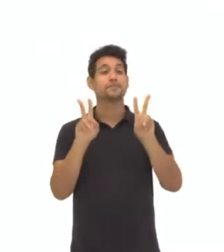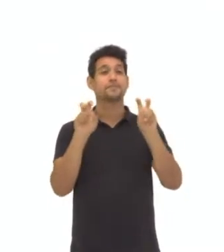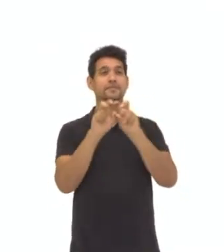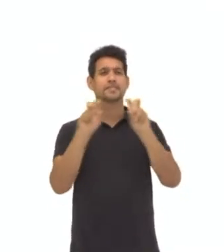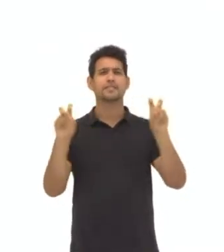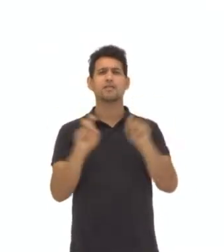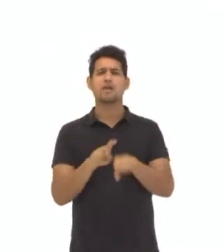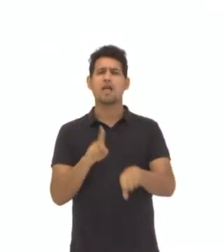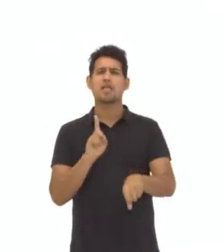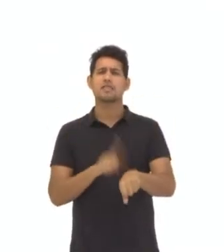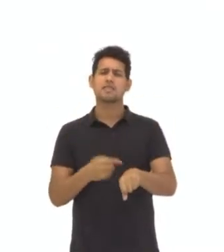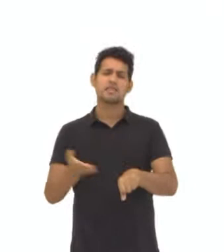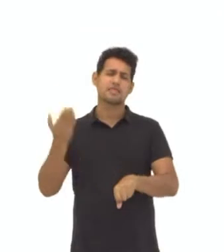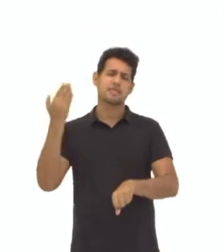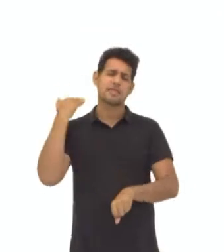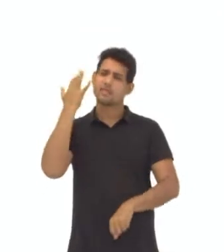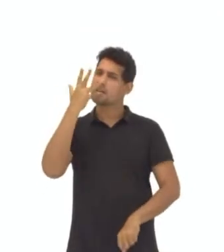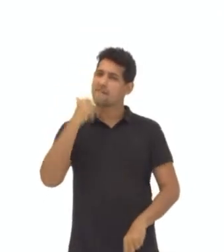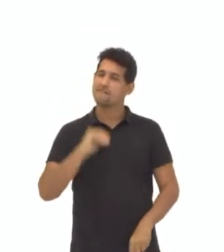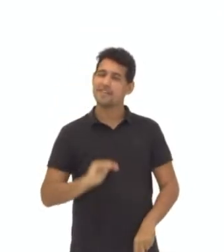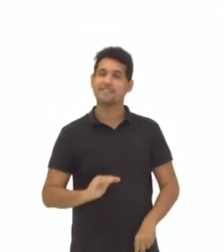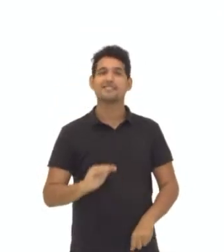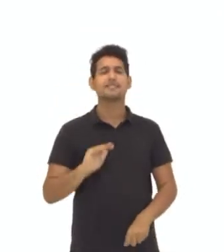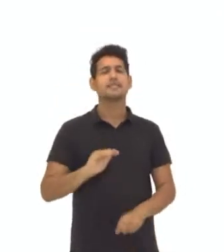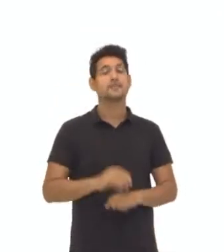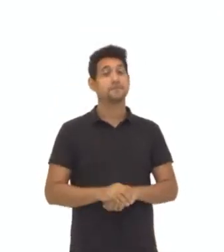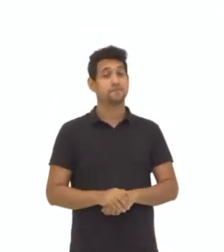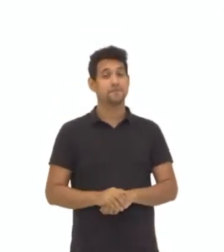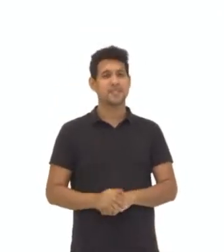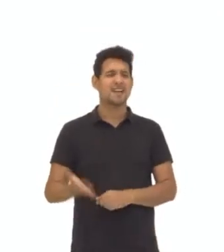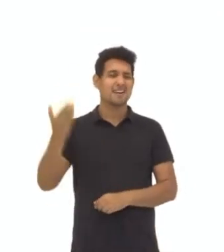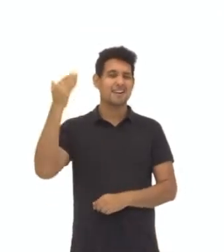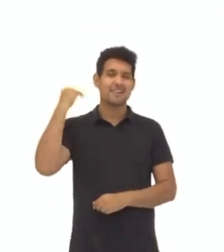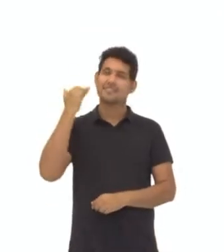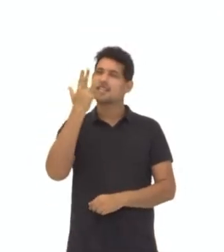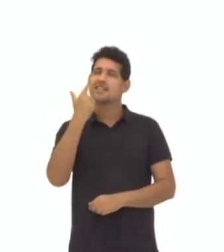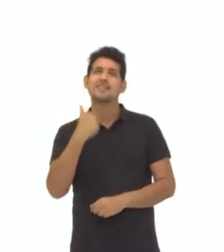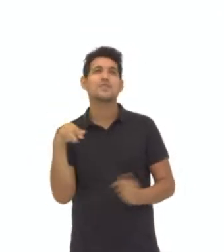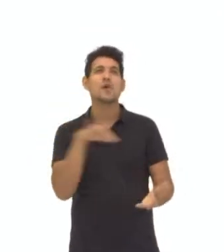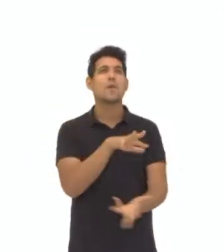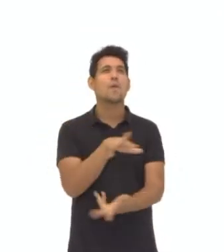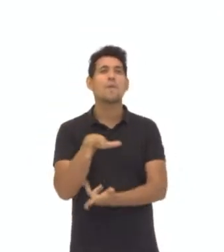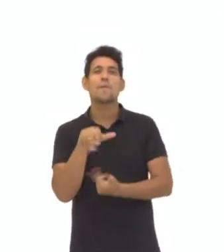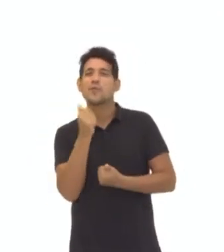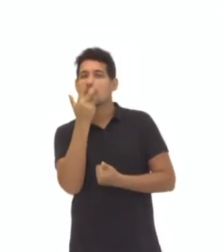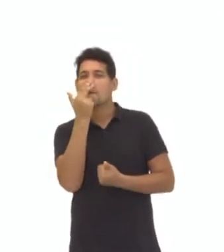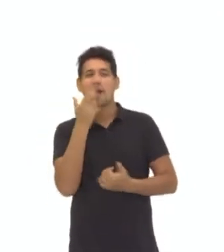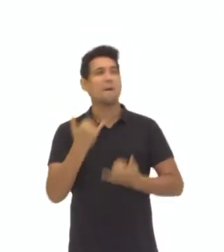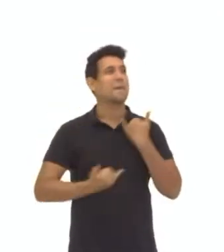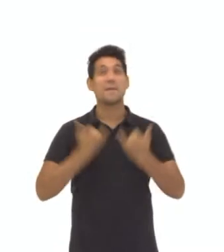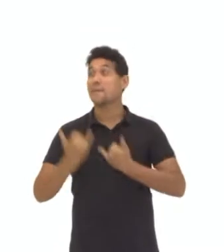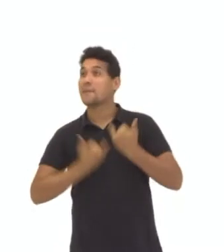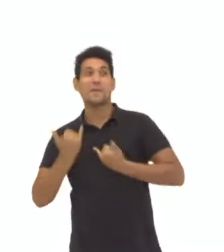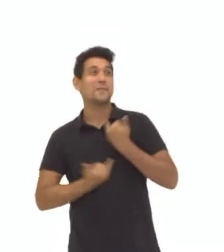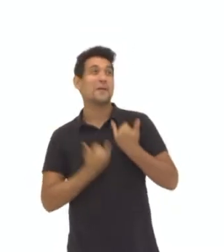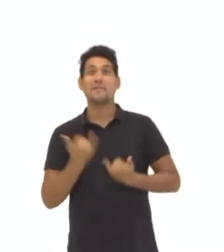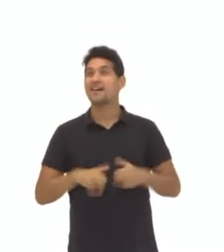em alguns detalhes, né, que é utilizado ali, em qual pessoa, né, o discurso está